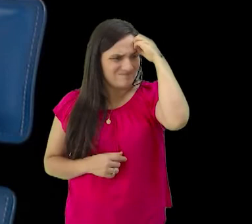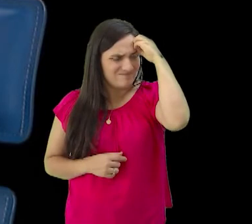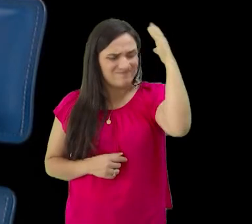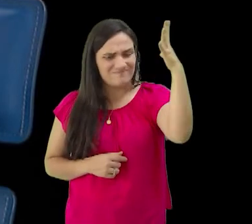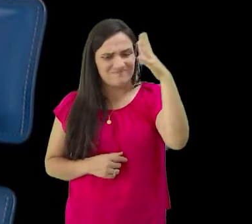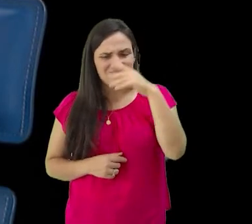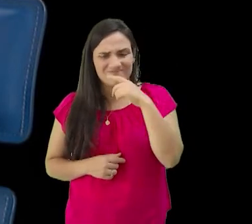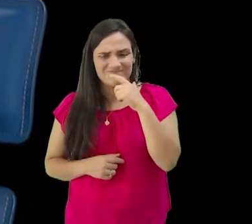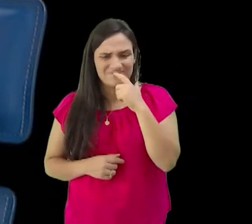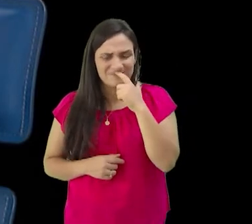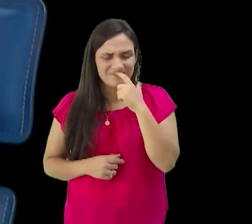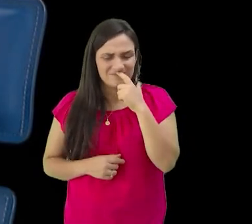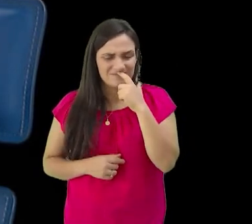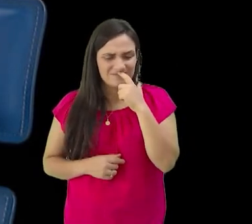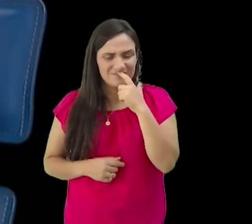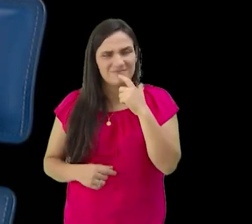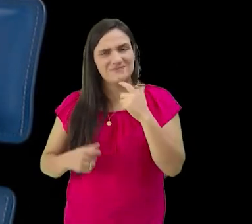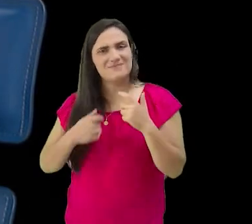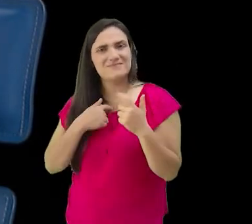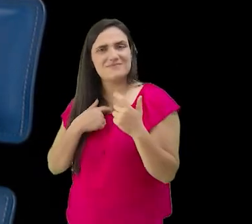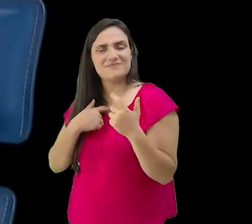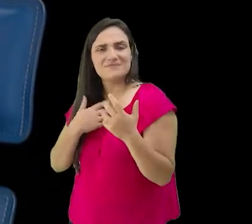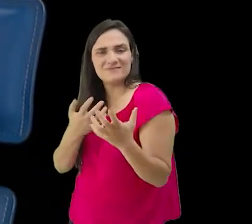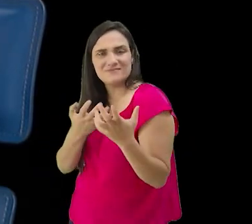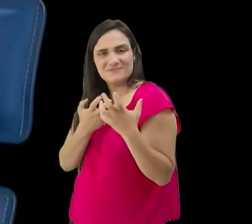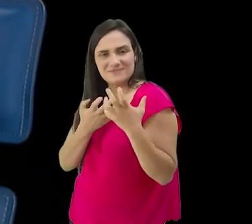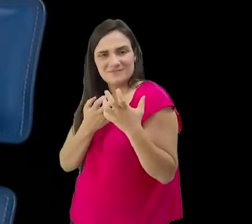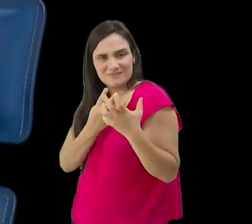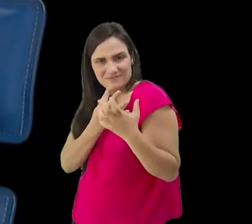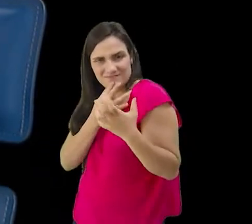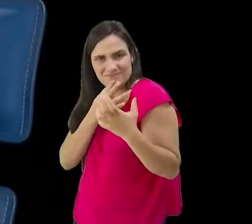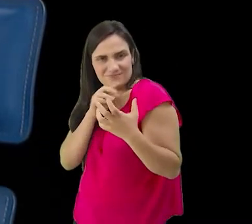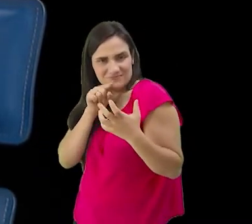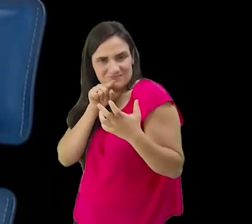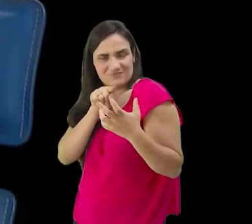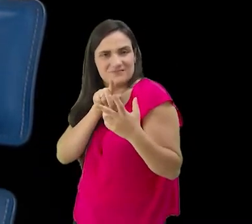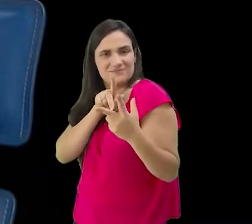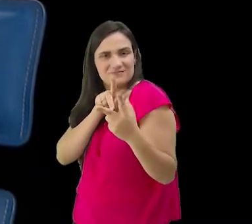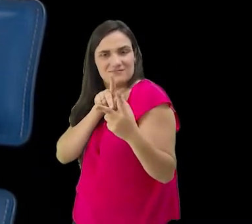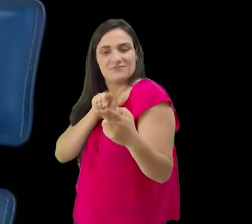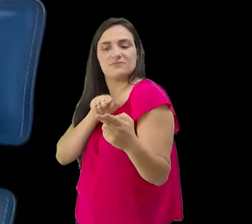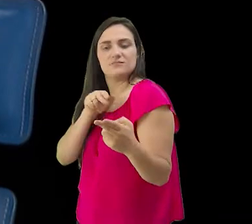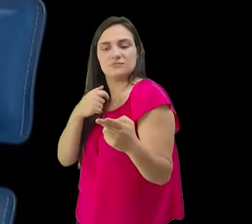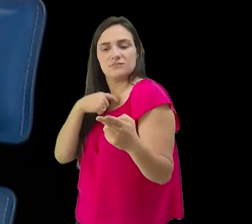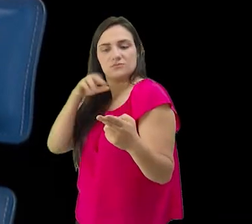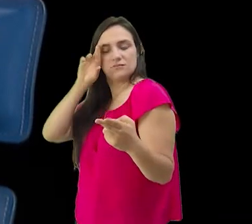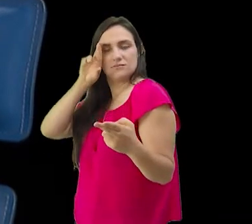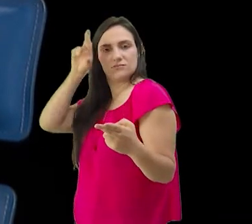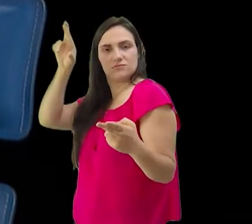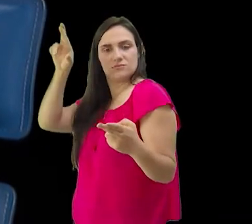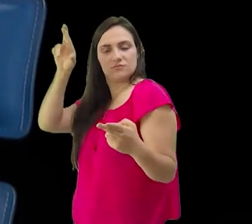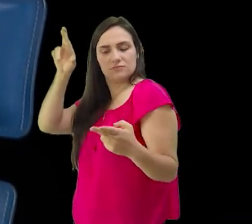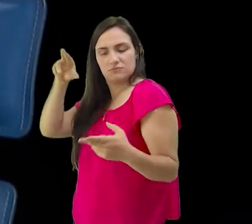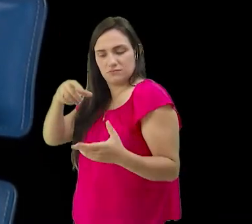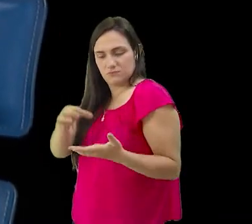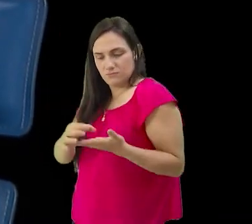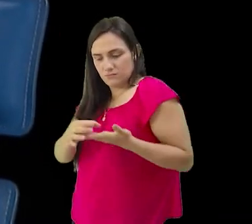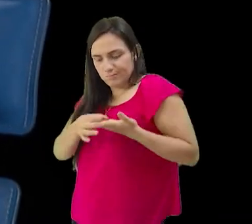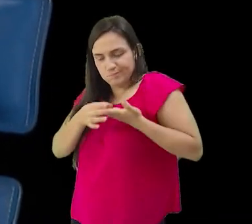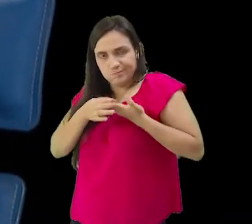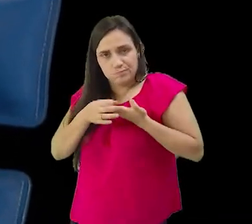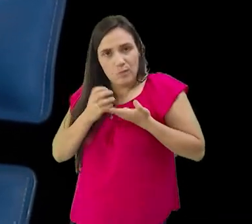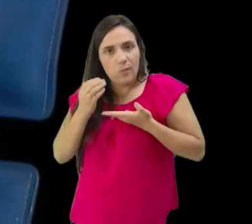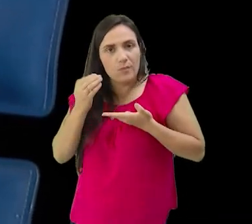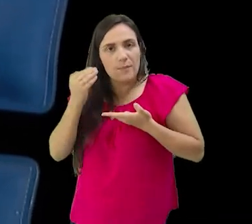Como é que é, rapaz? Olha só como é terrível. Te quero como se eu fosse dono de